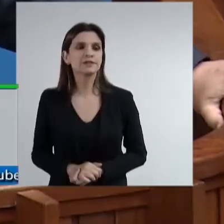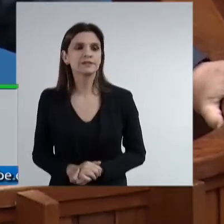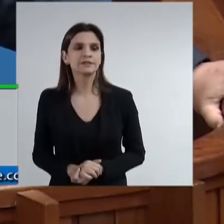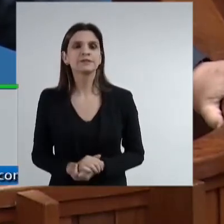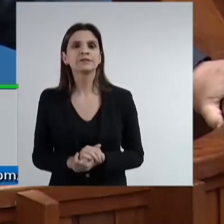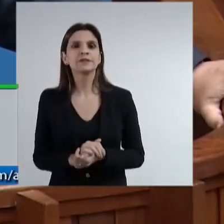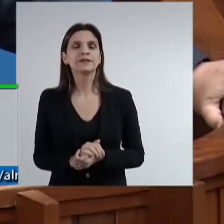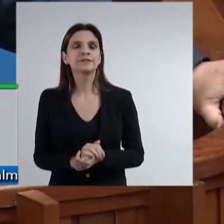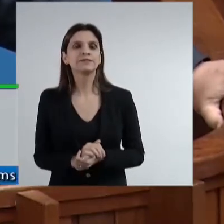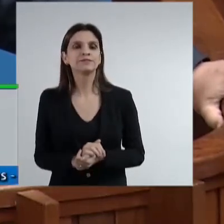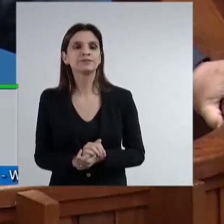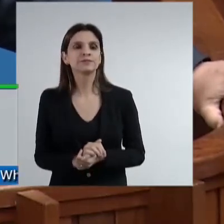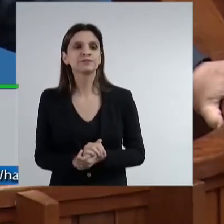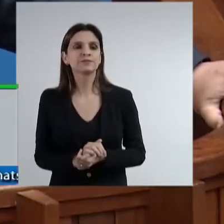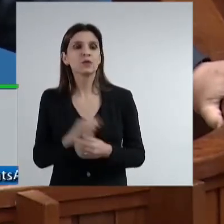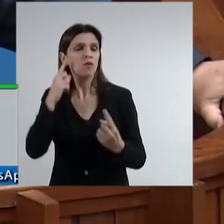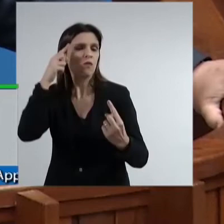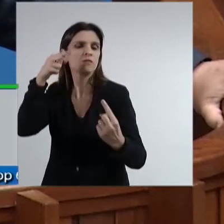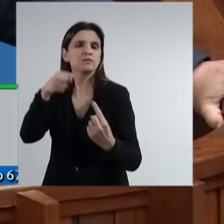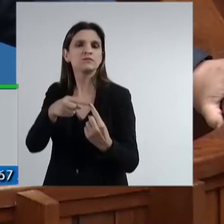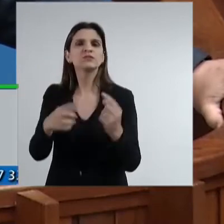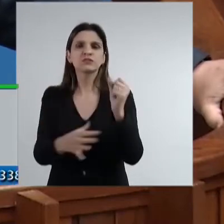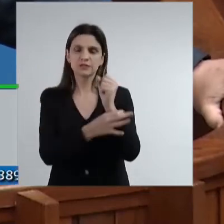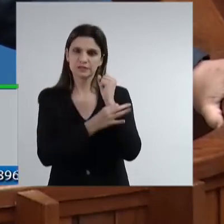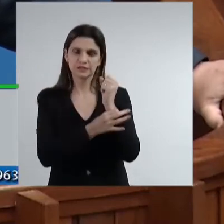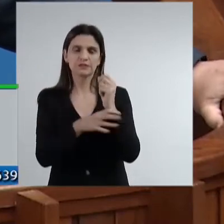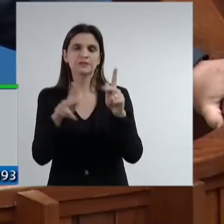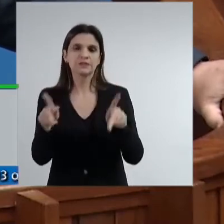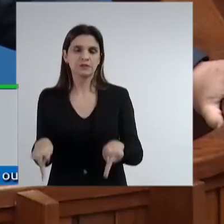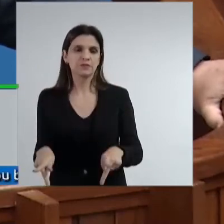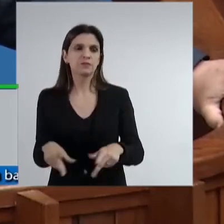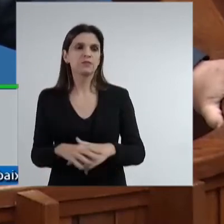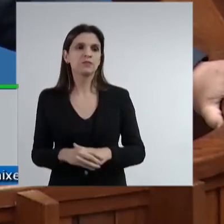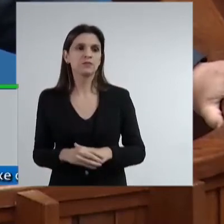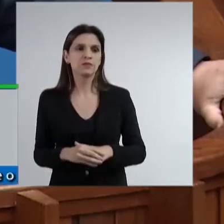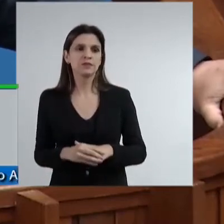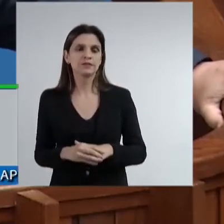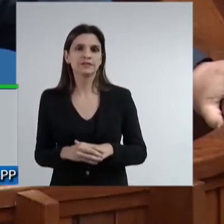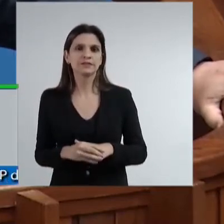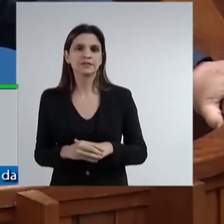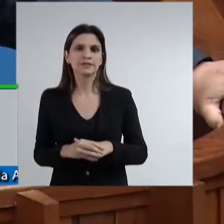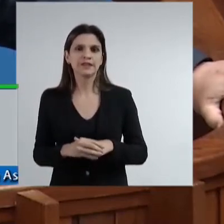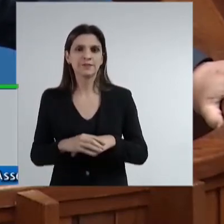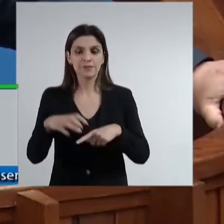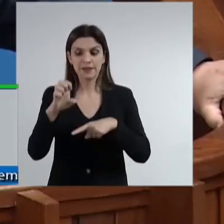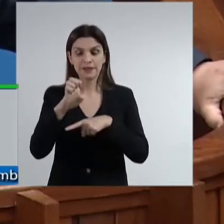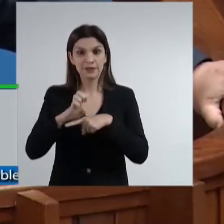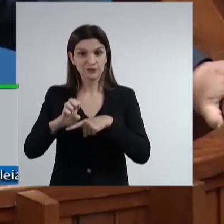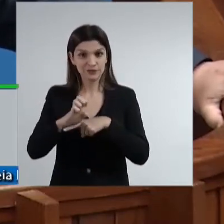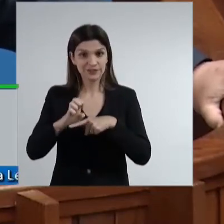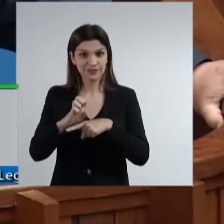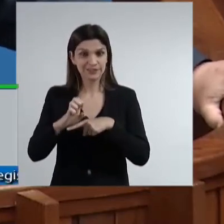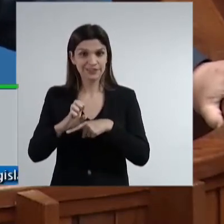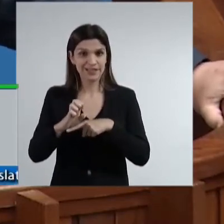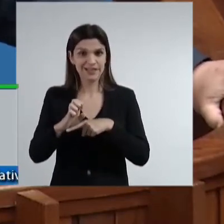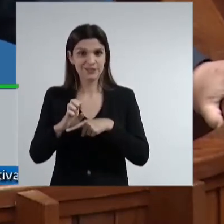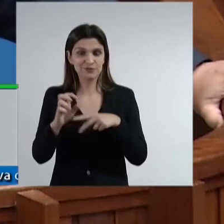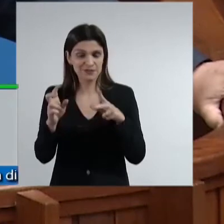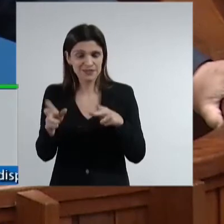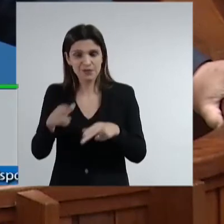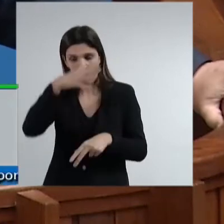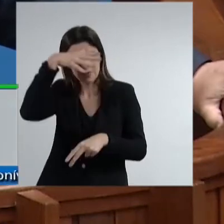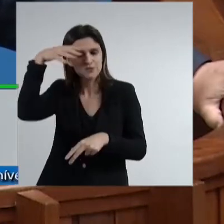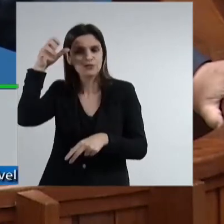criou-se a imensa expectativa de que estados fronteiriços como o Mato Grosso do Sul poderia